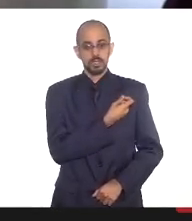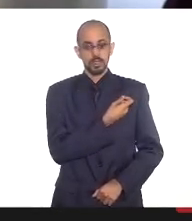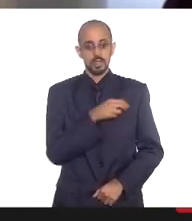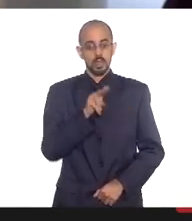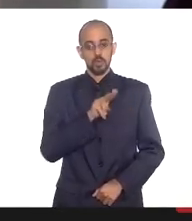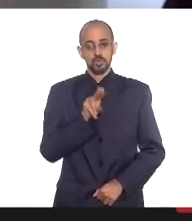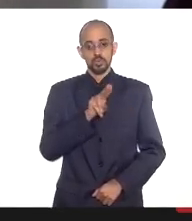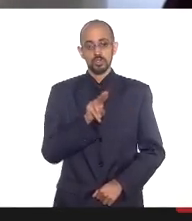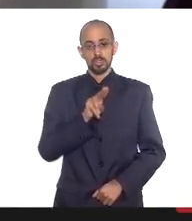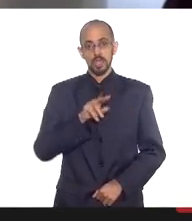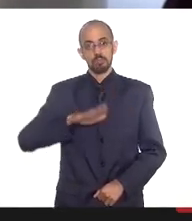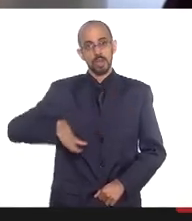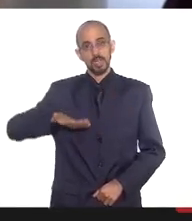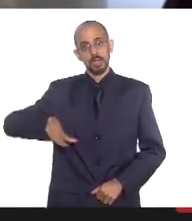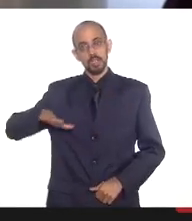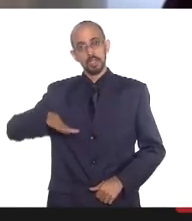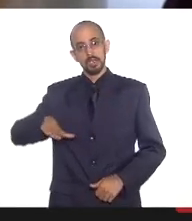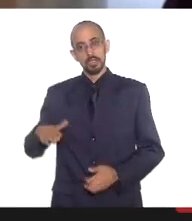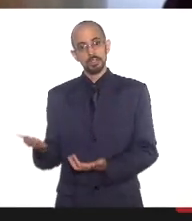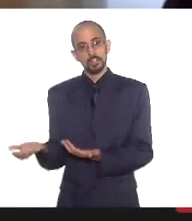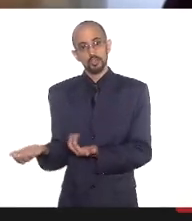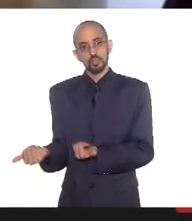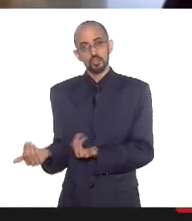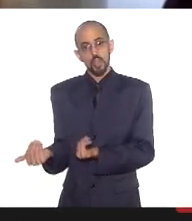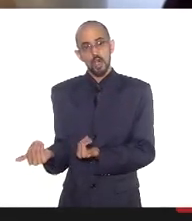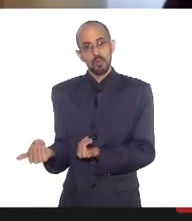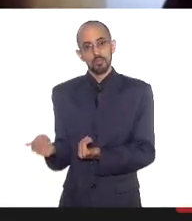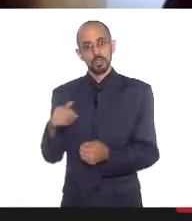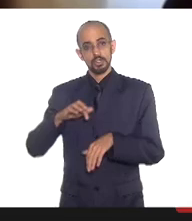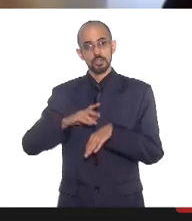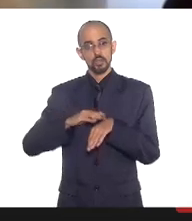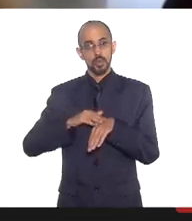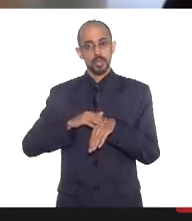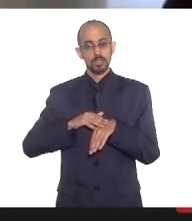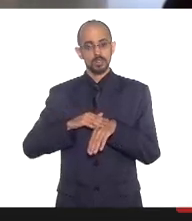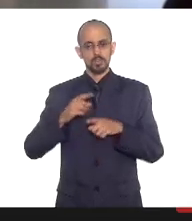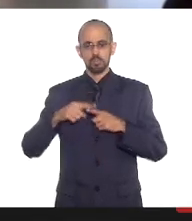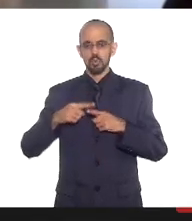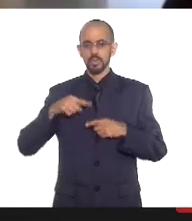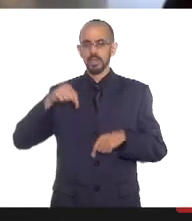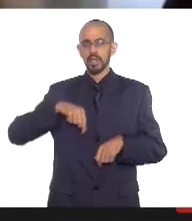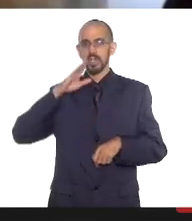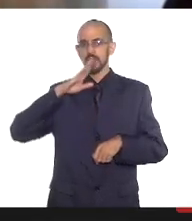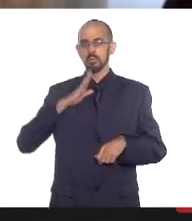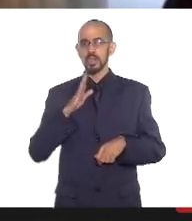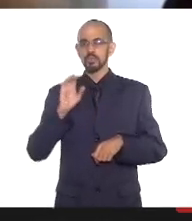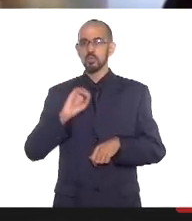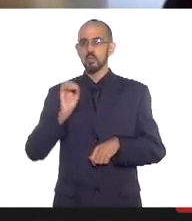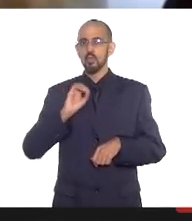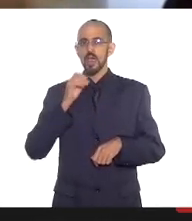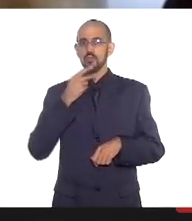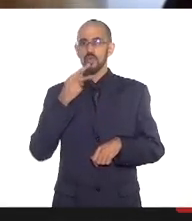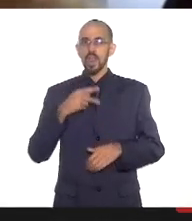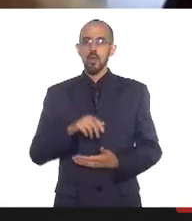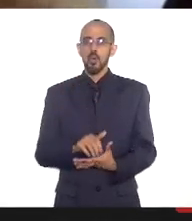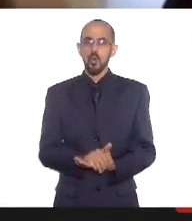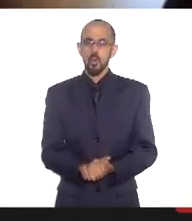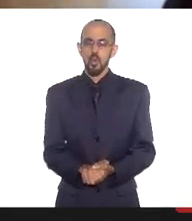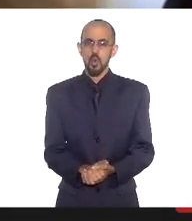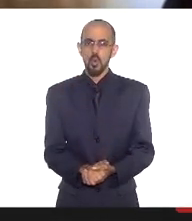as crianças e Adolescente com comodidade como é que a gente no Brasil não se fala nisso o